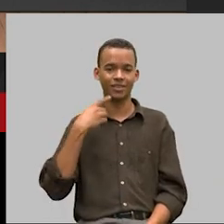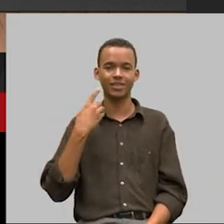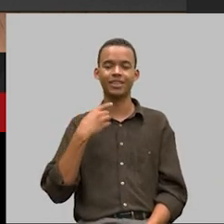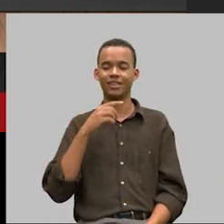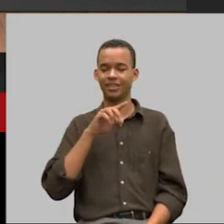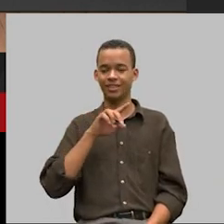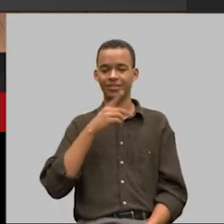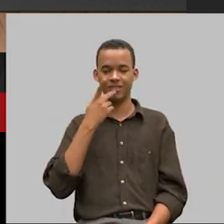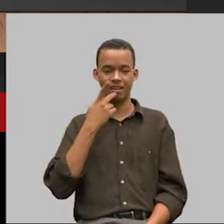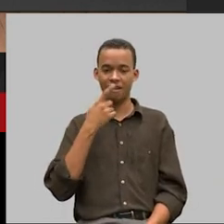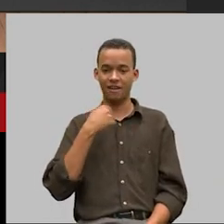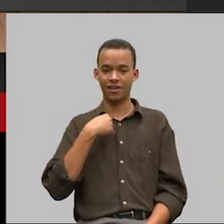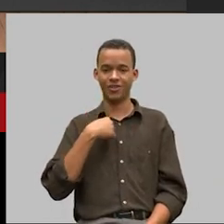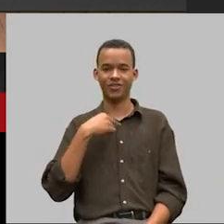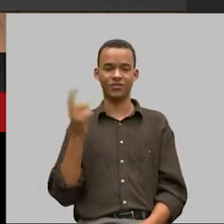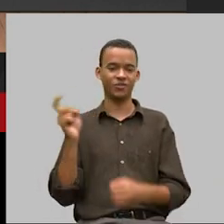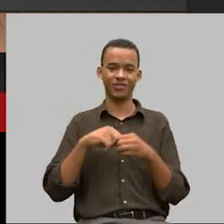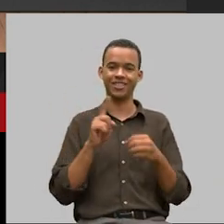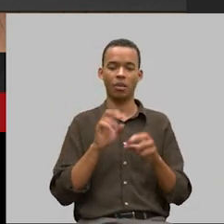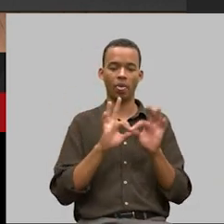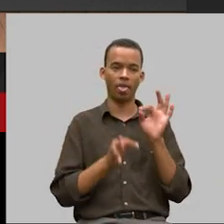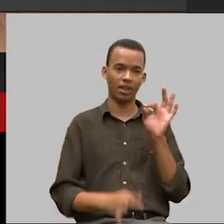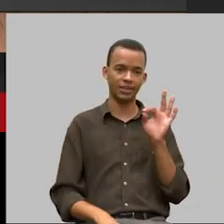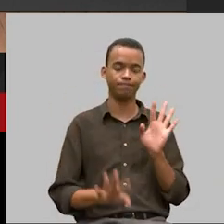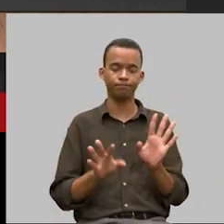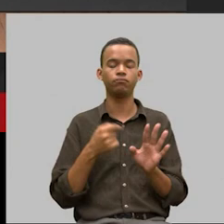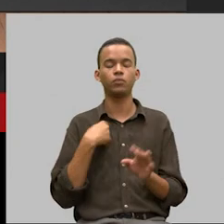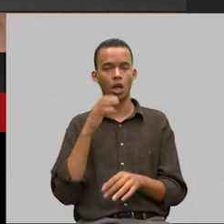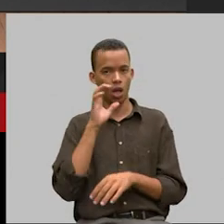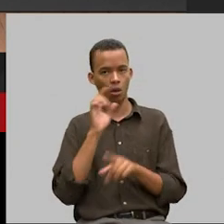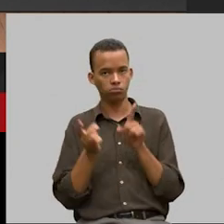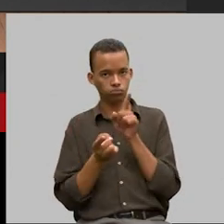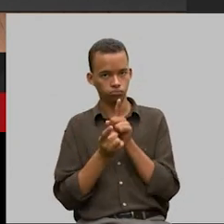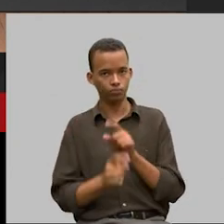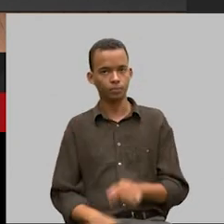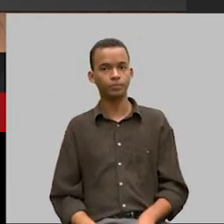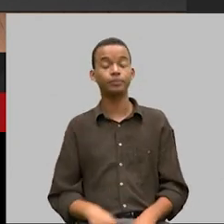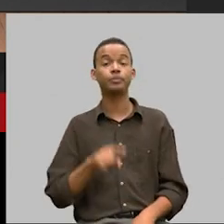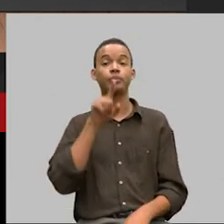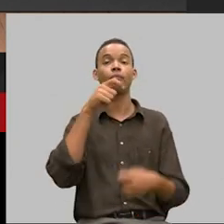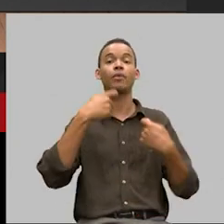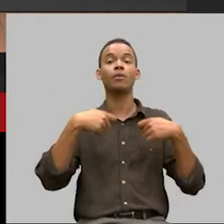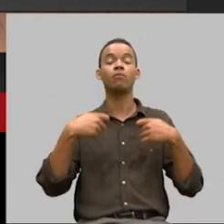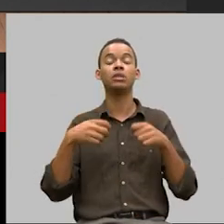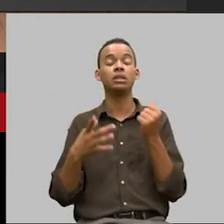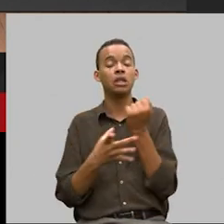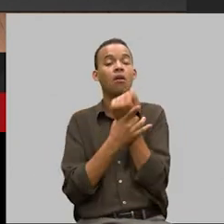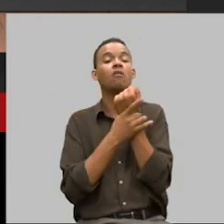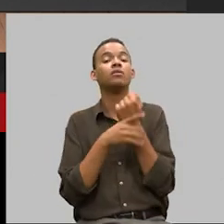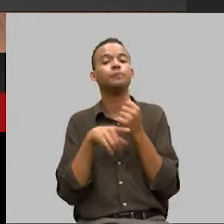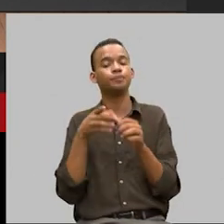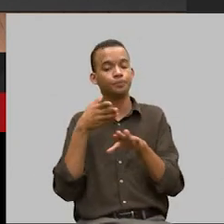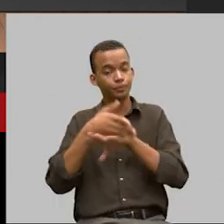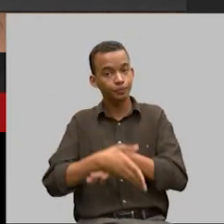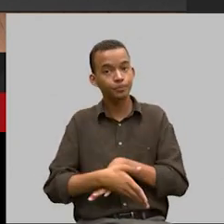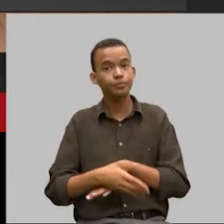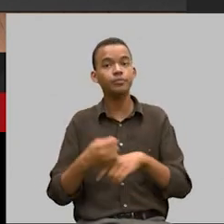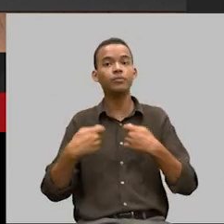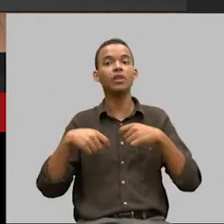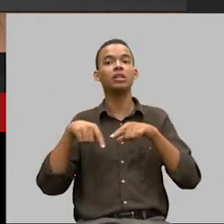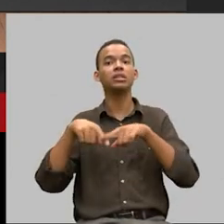lá que que precisa Então pra gente garantir esse acesso e essas condições ah lá ó precisa sala de